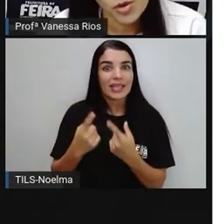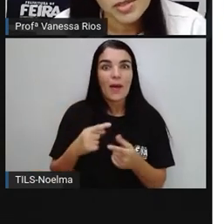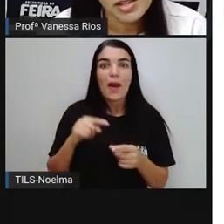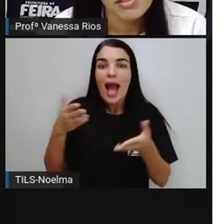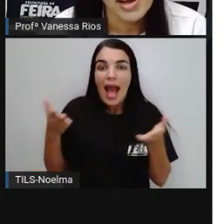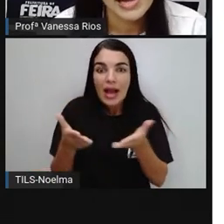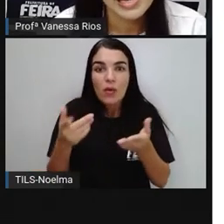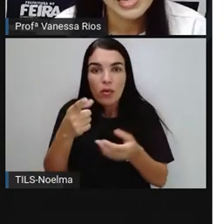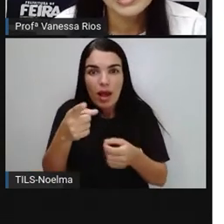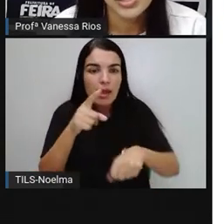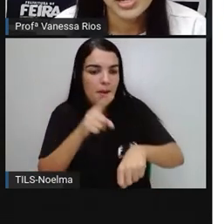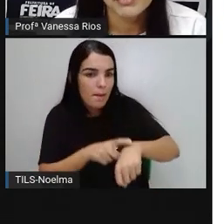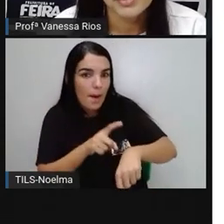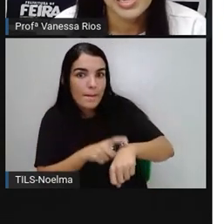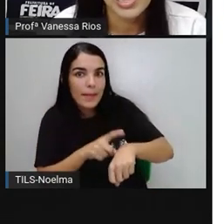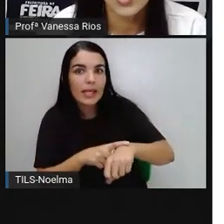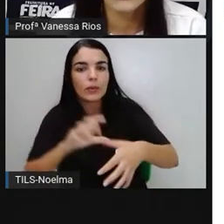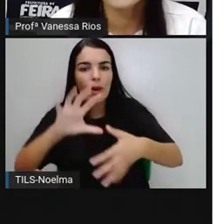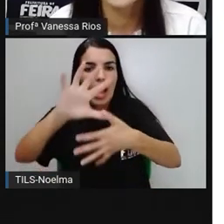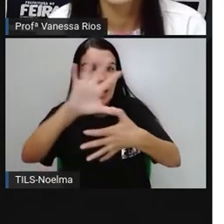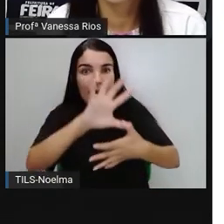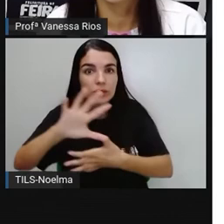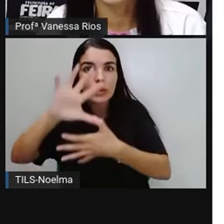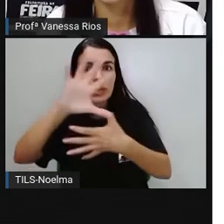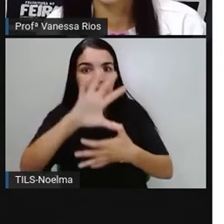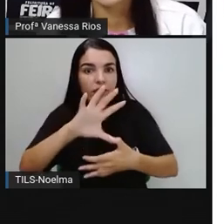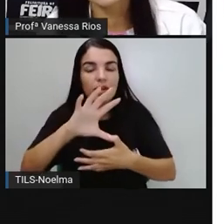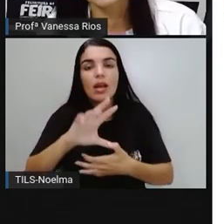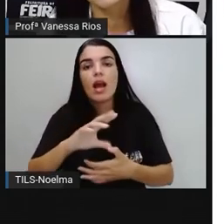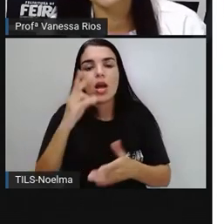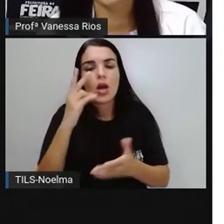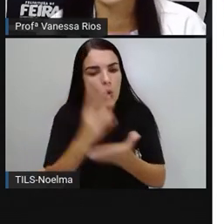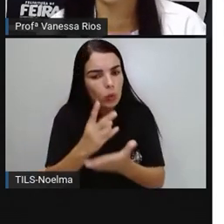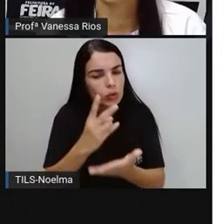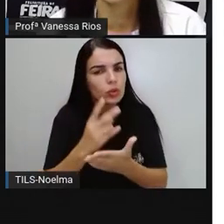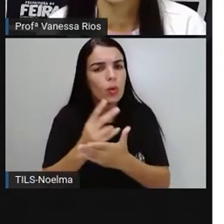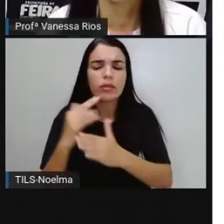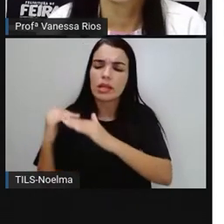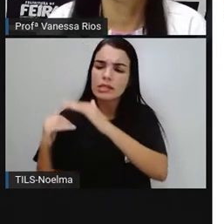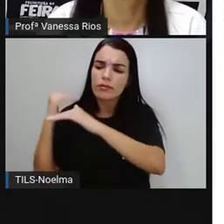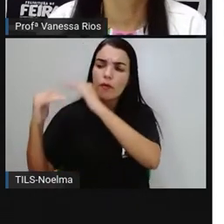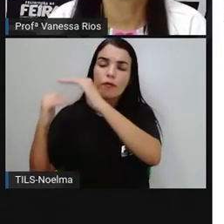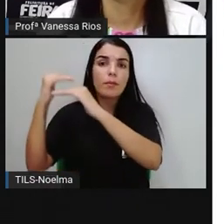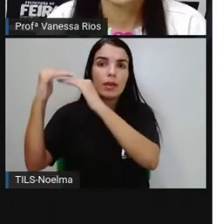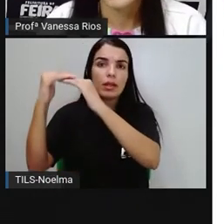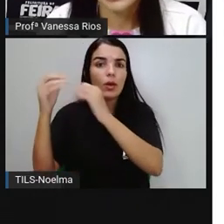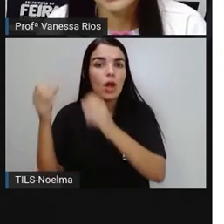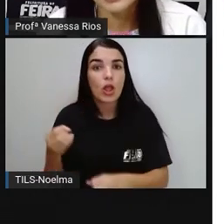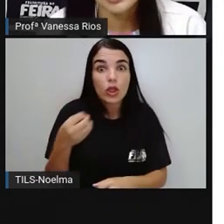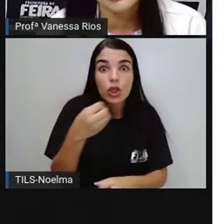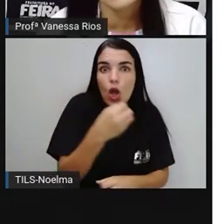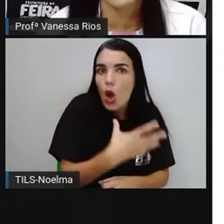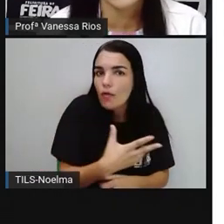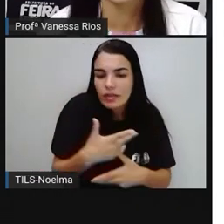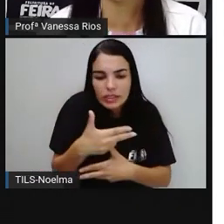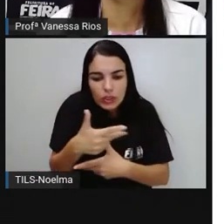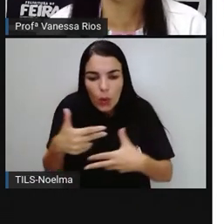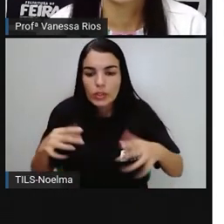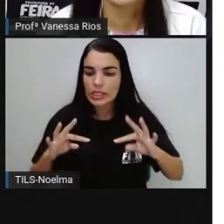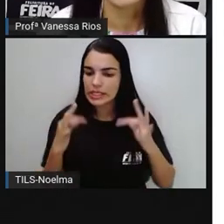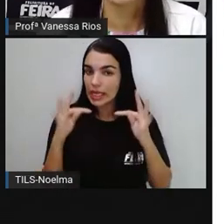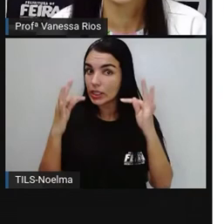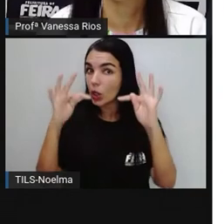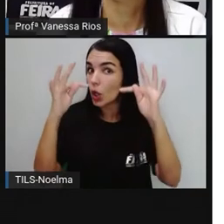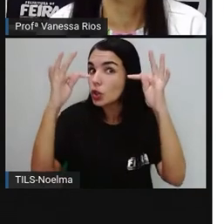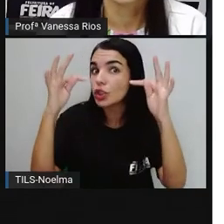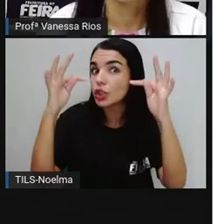importante observar que a cartografia ela continua em desenvolvimento e novos aparelhos, né,